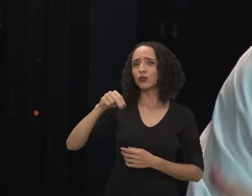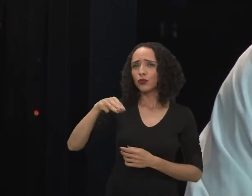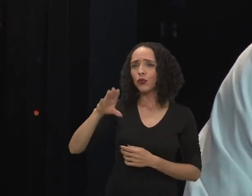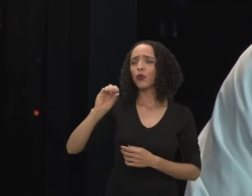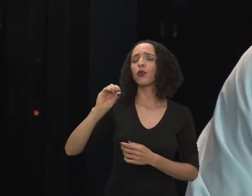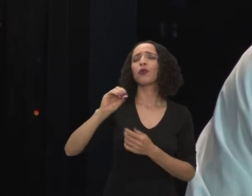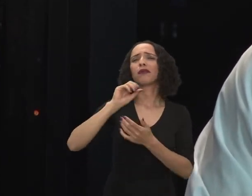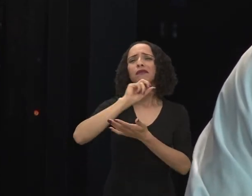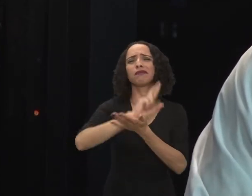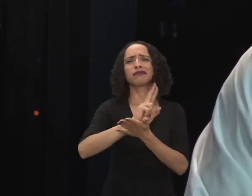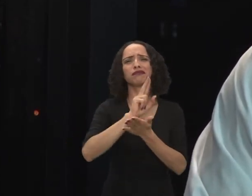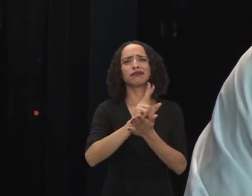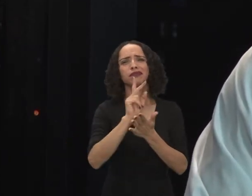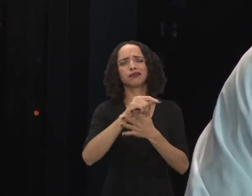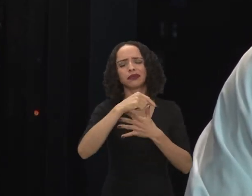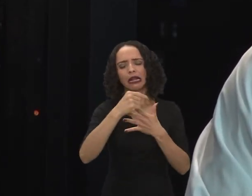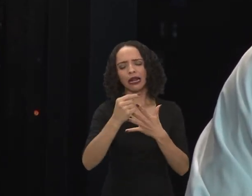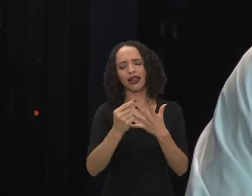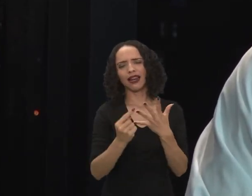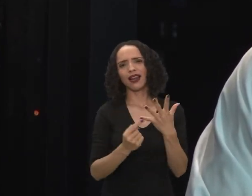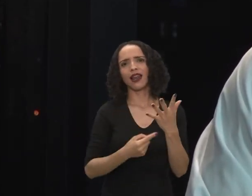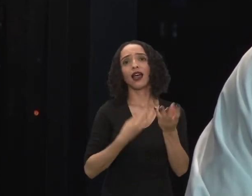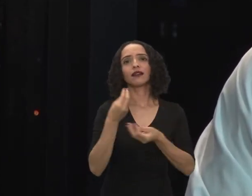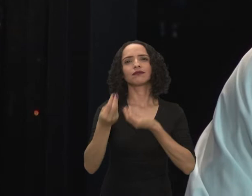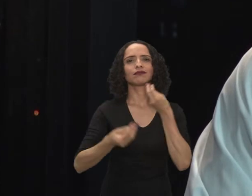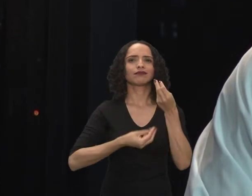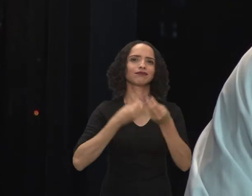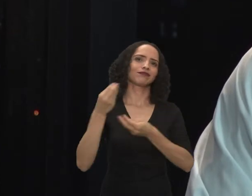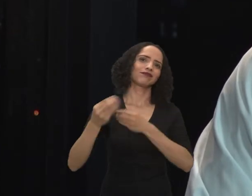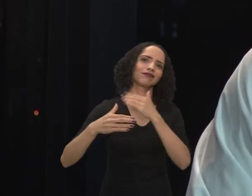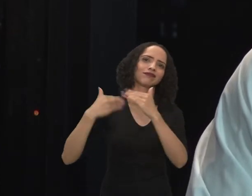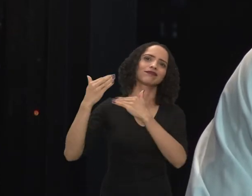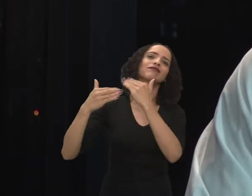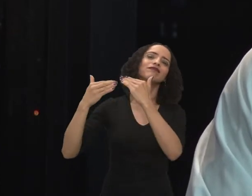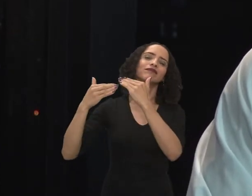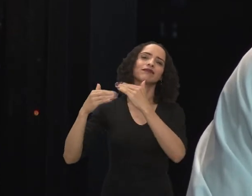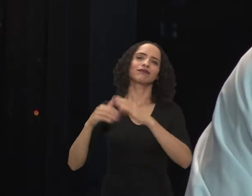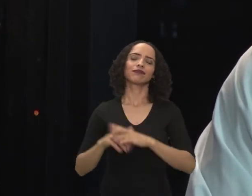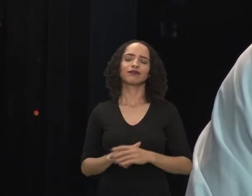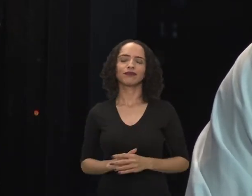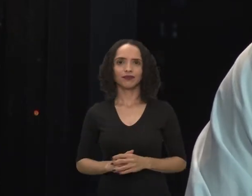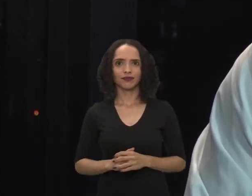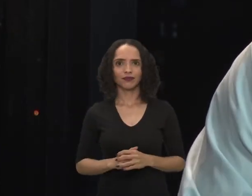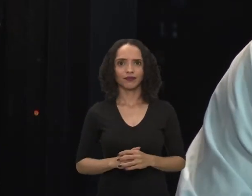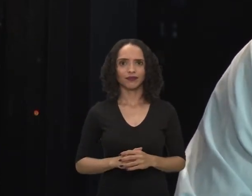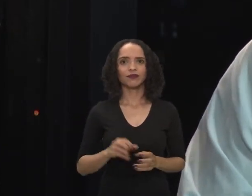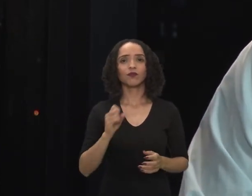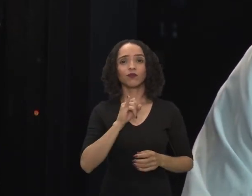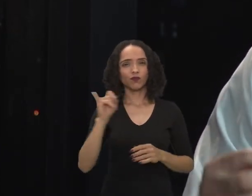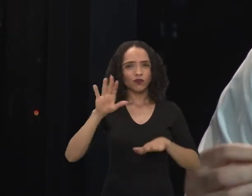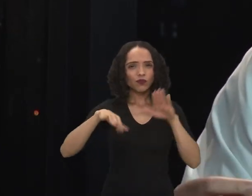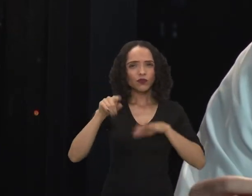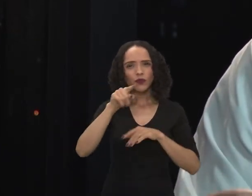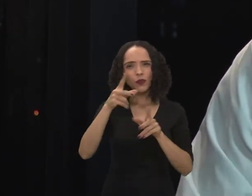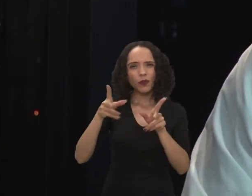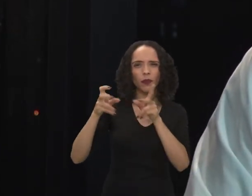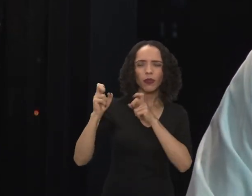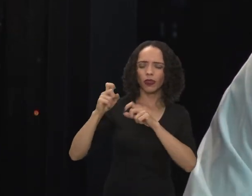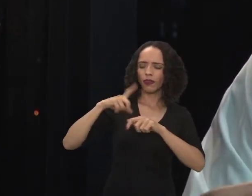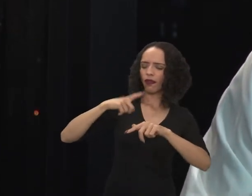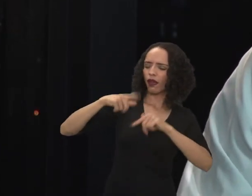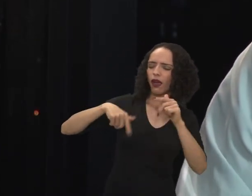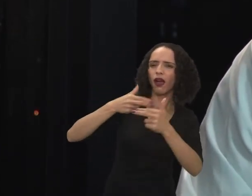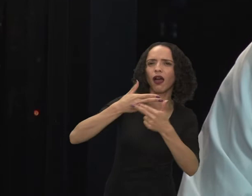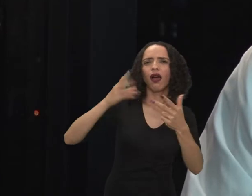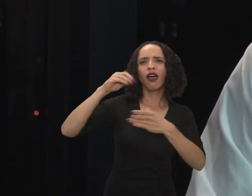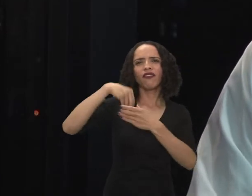ter outros tipos de meios de produção, né? Se você